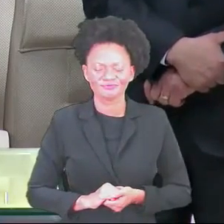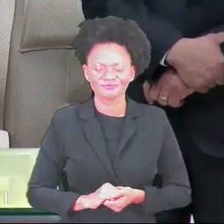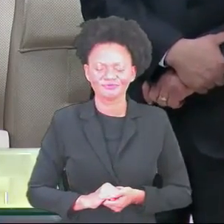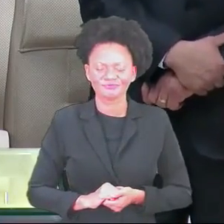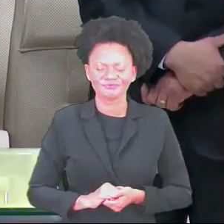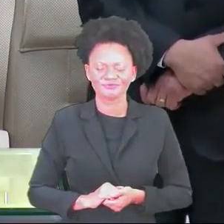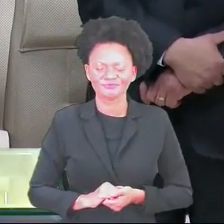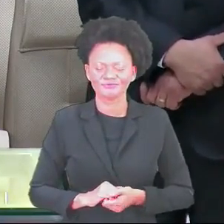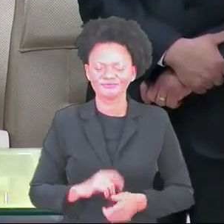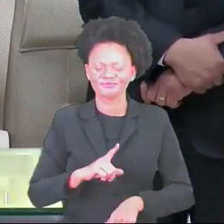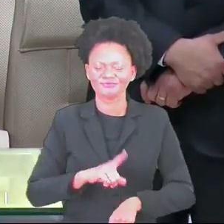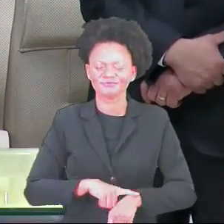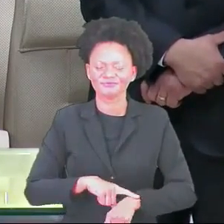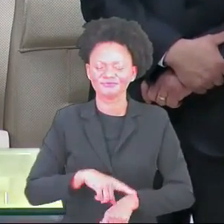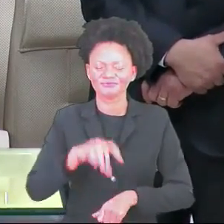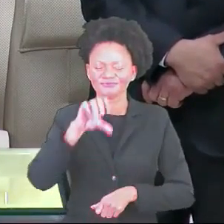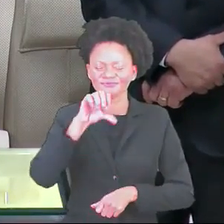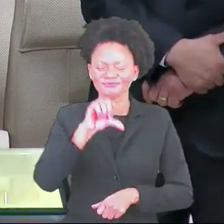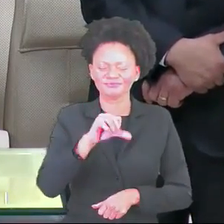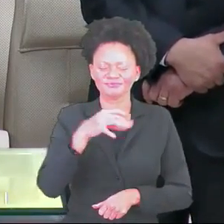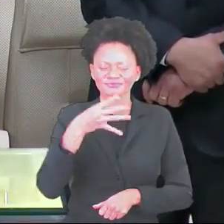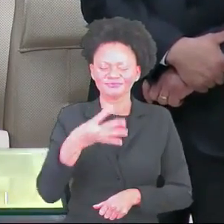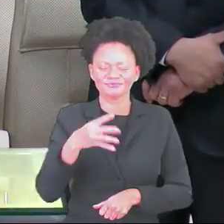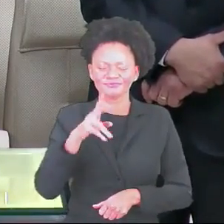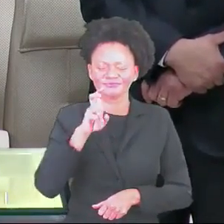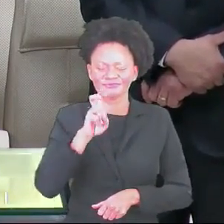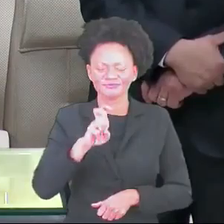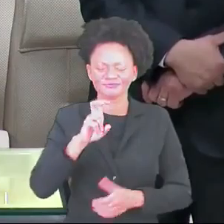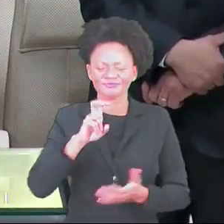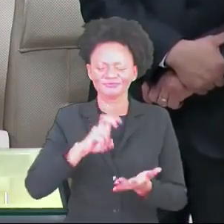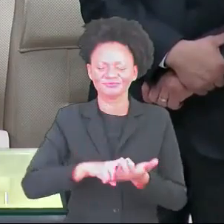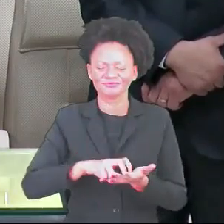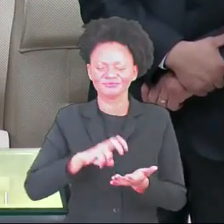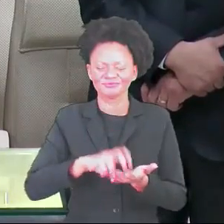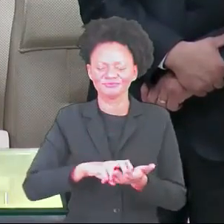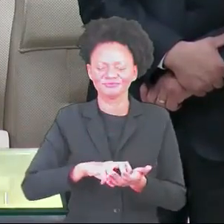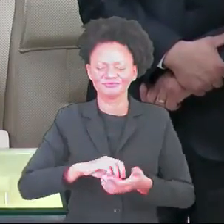às 9h45 da manhã,